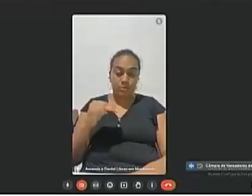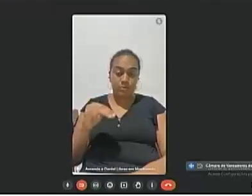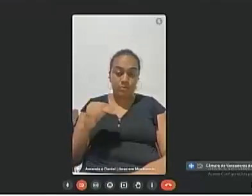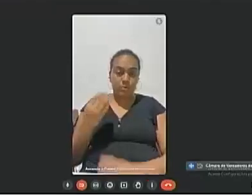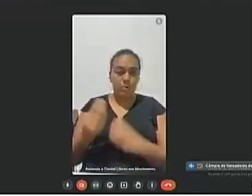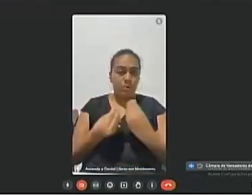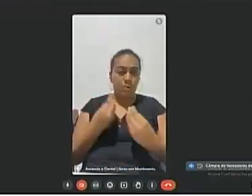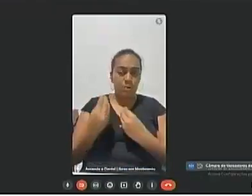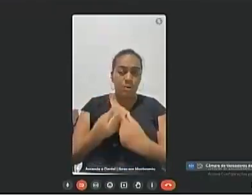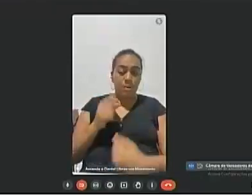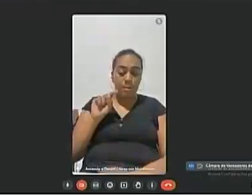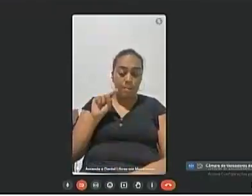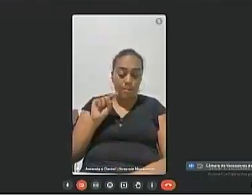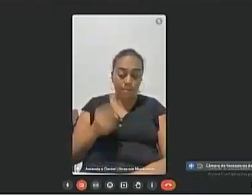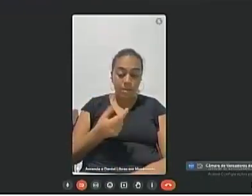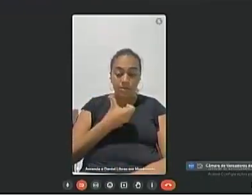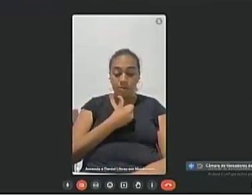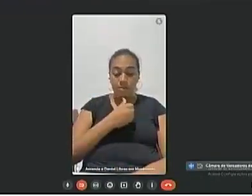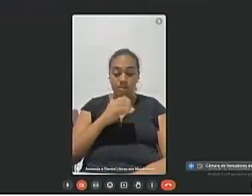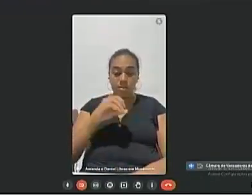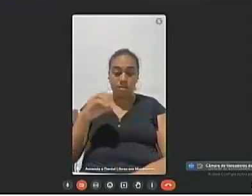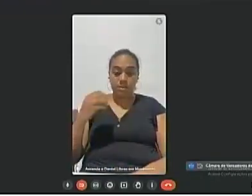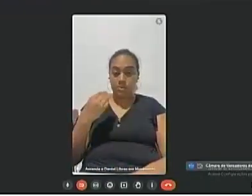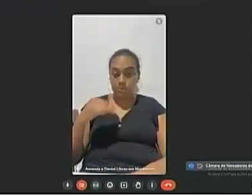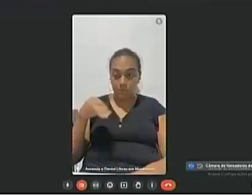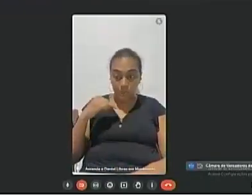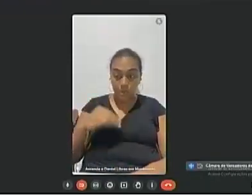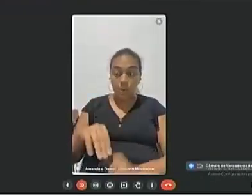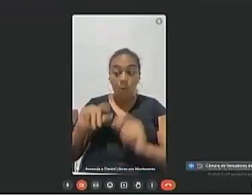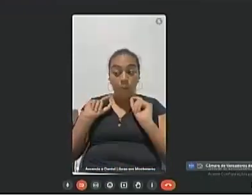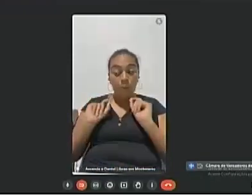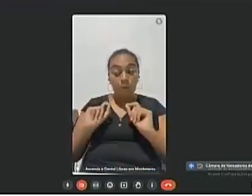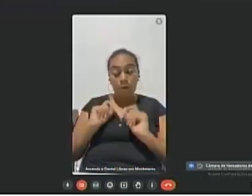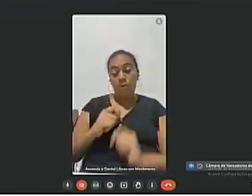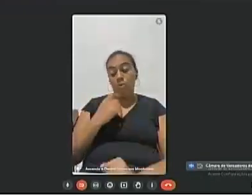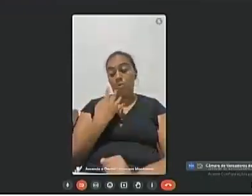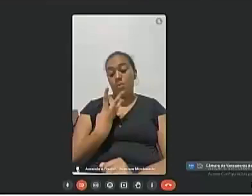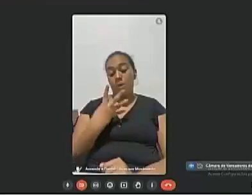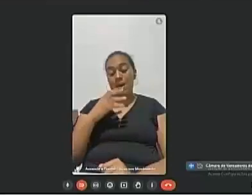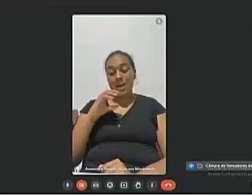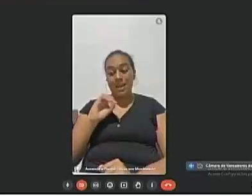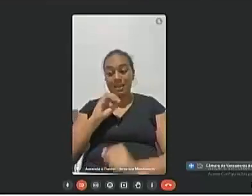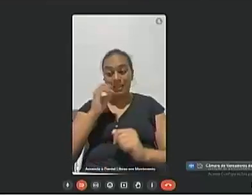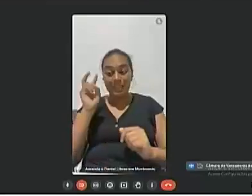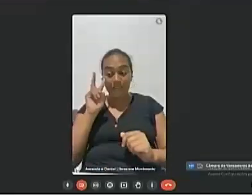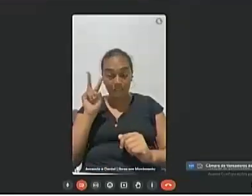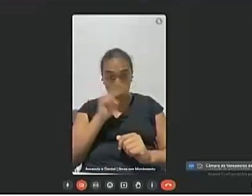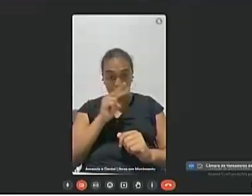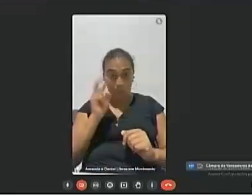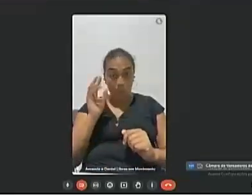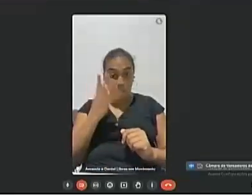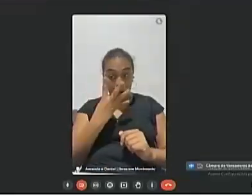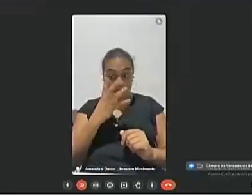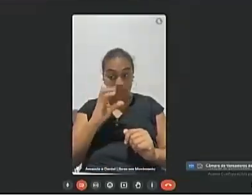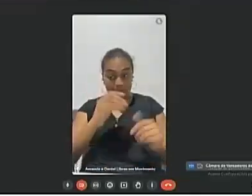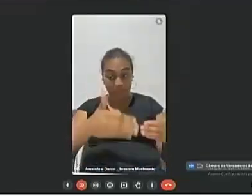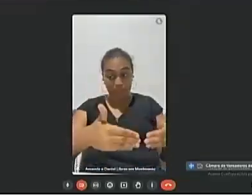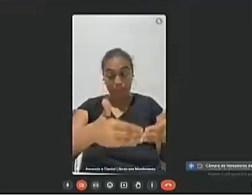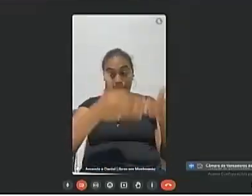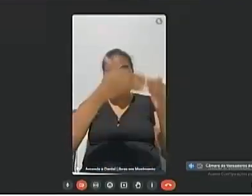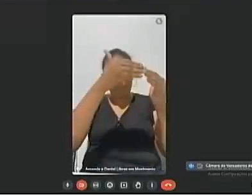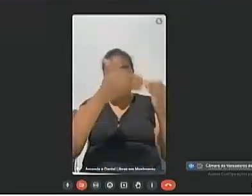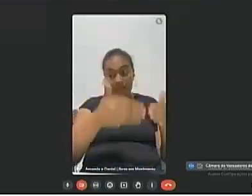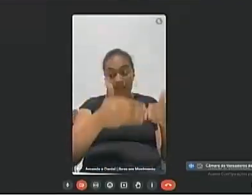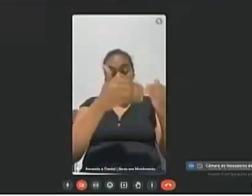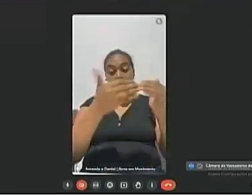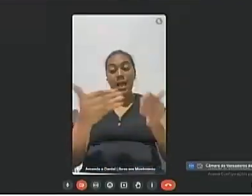são 1.600 metros. São 40 paredes de 10 metros até